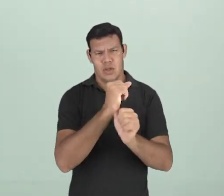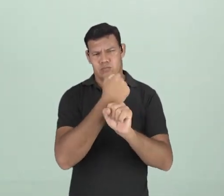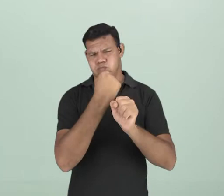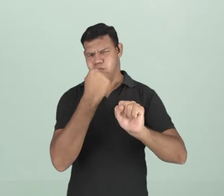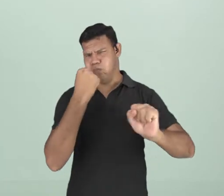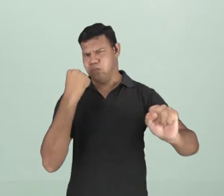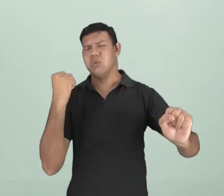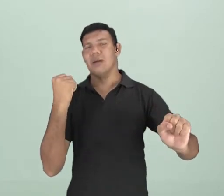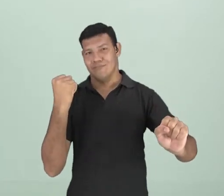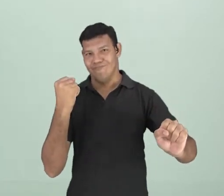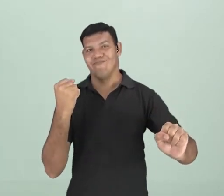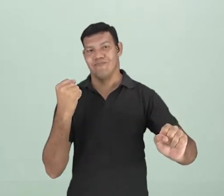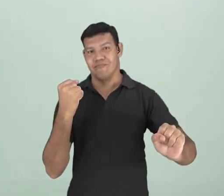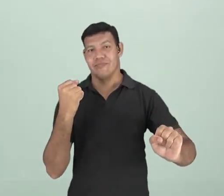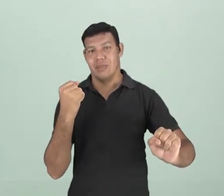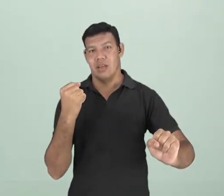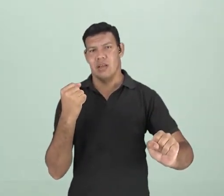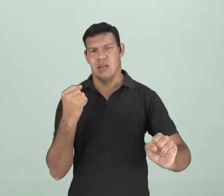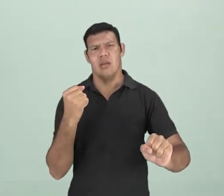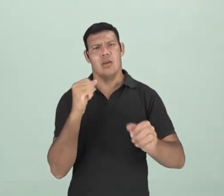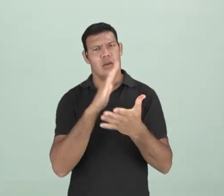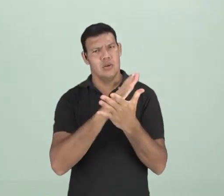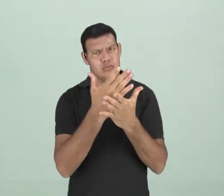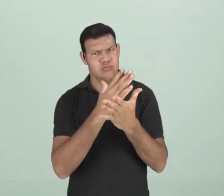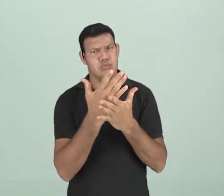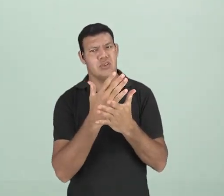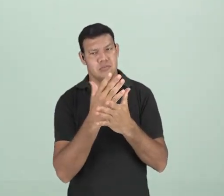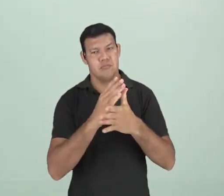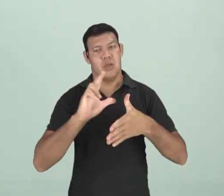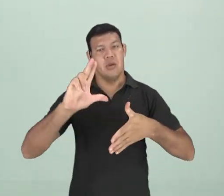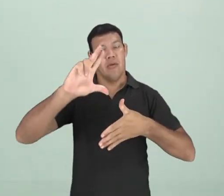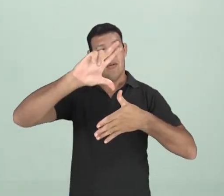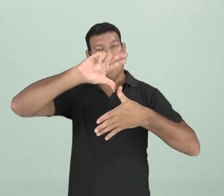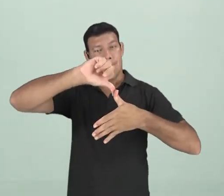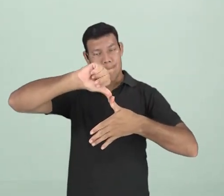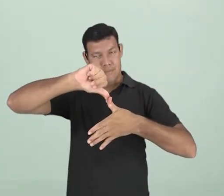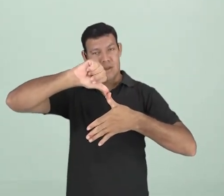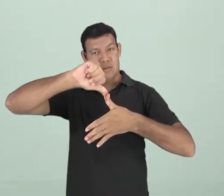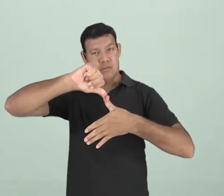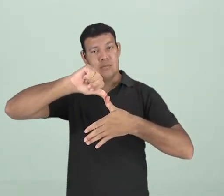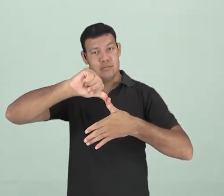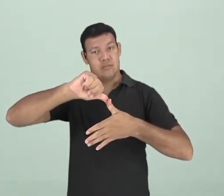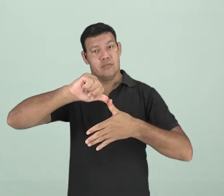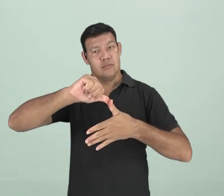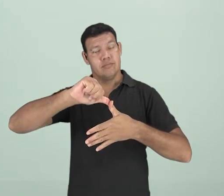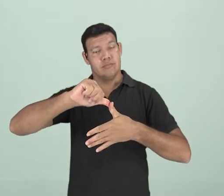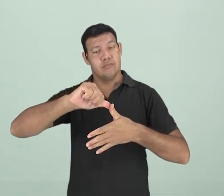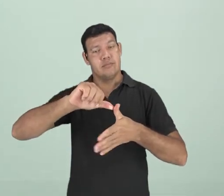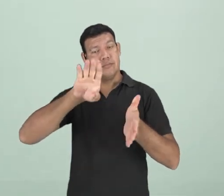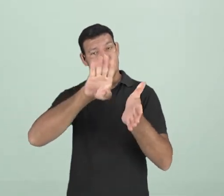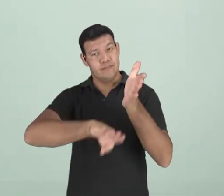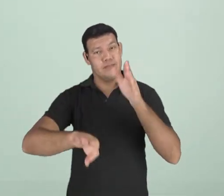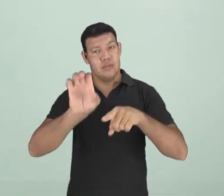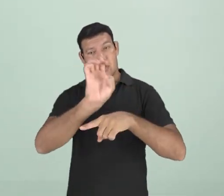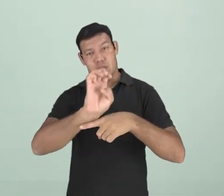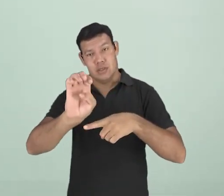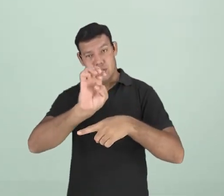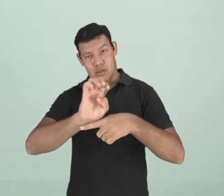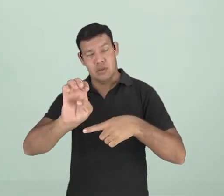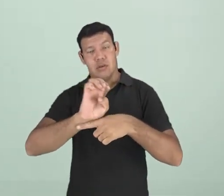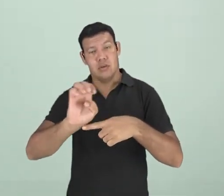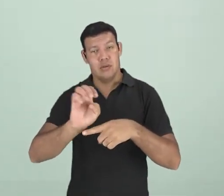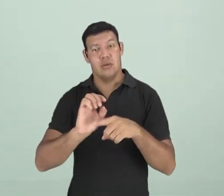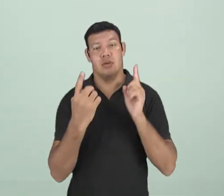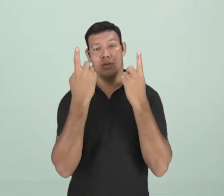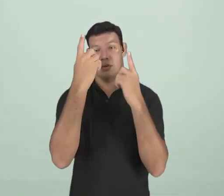grande, a gente faz fronteiras com quase todos os países da América do Sul, com exceção do Equador e do Chile. Então isso facilita